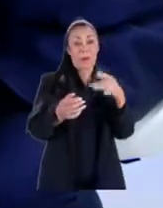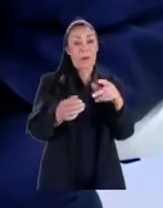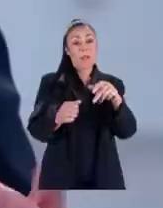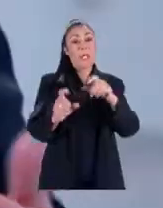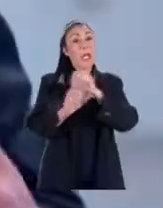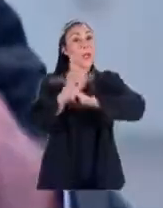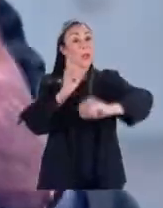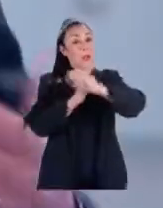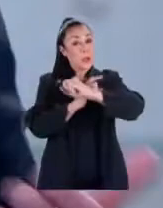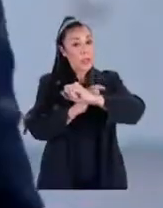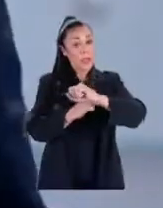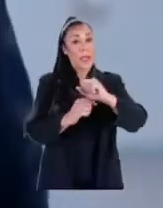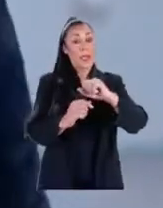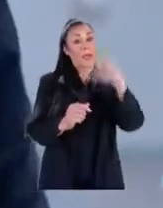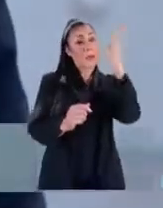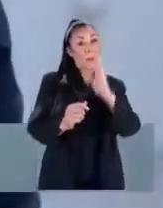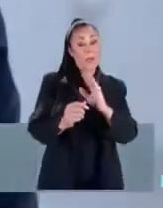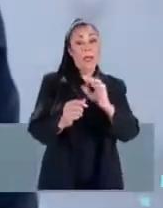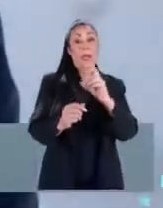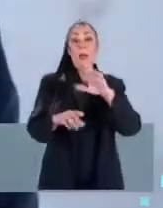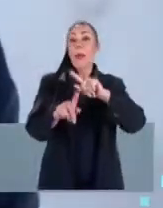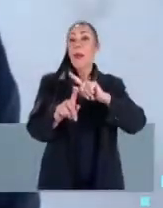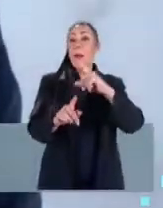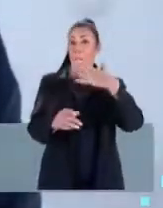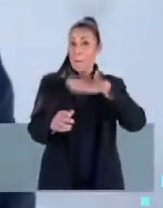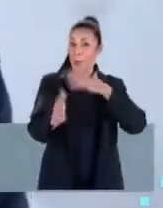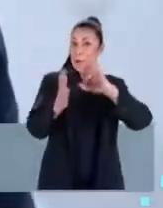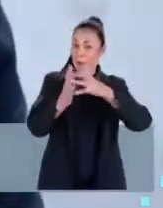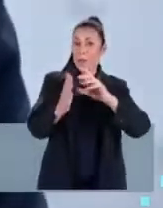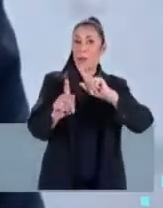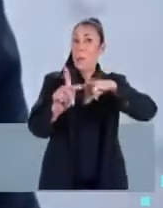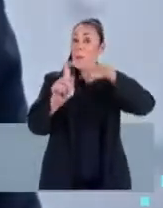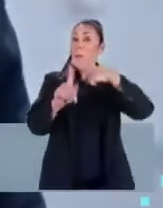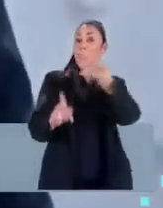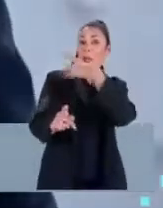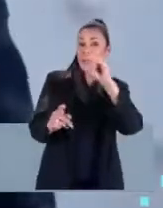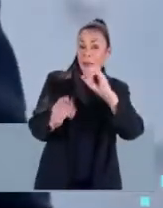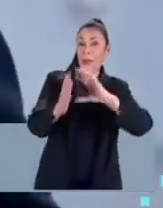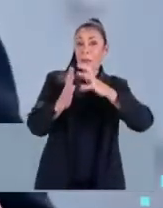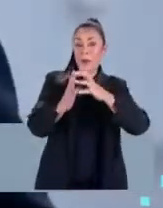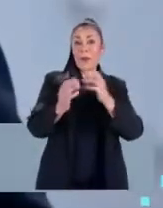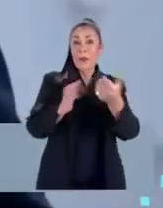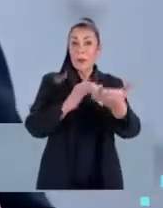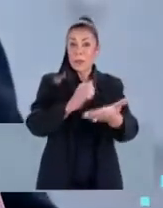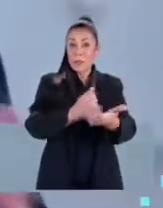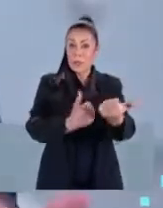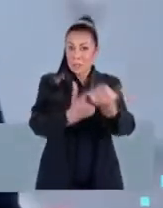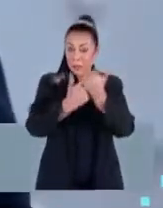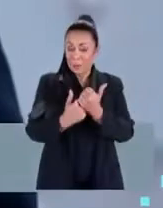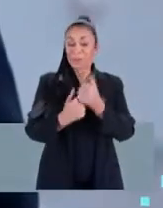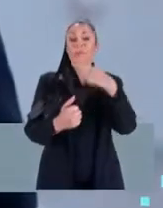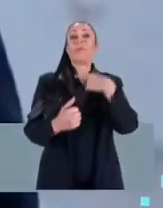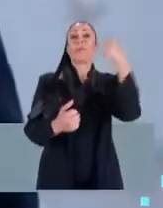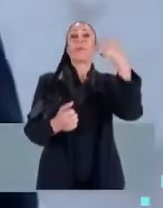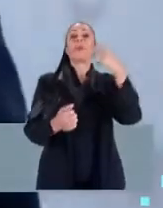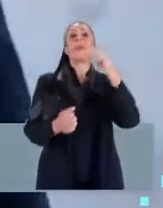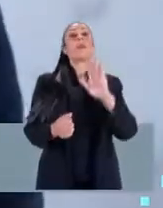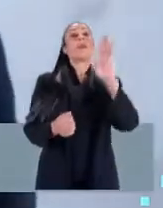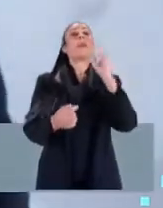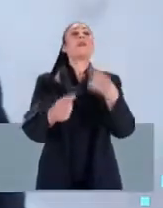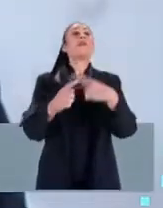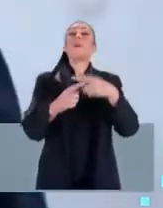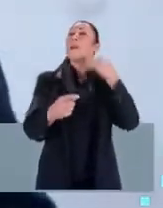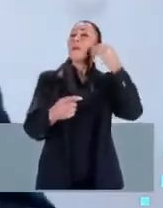brasileira, meu partido e mais 10 partidos que nos apoiam, me escolheram para ser o candidato, porque... pela experiência